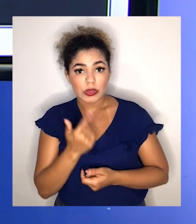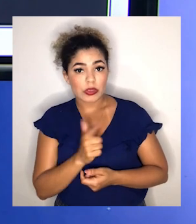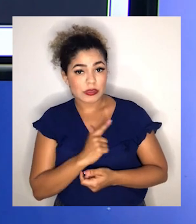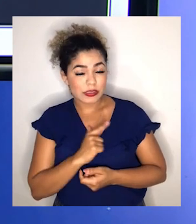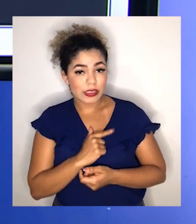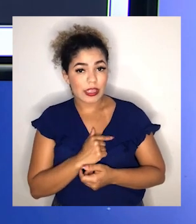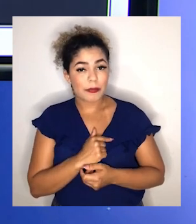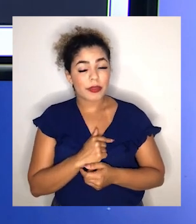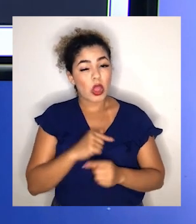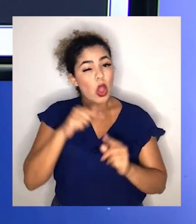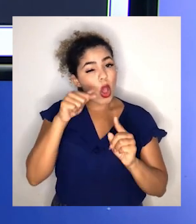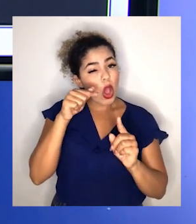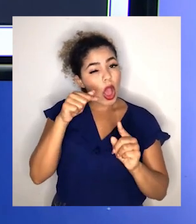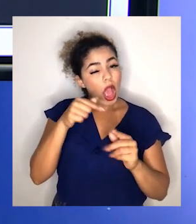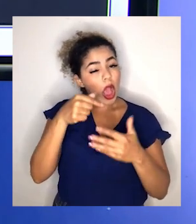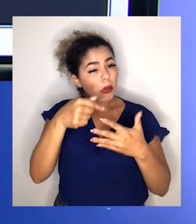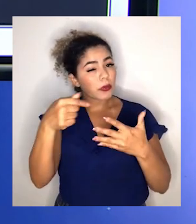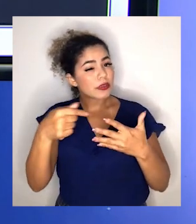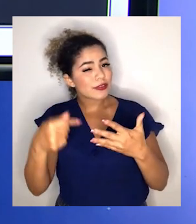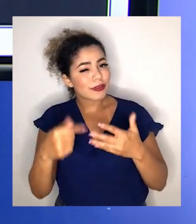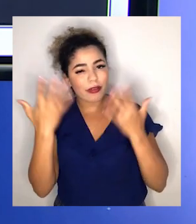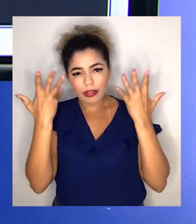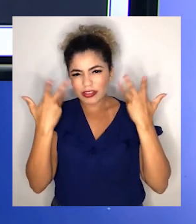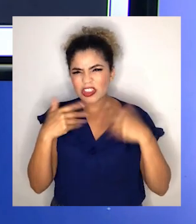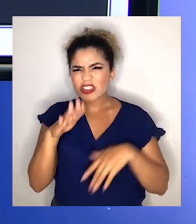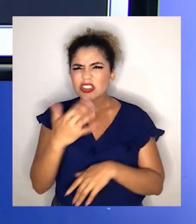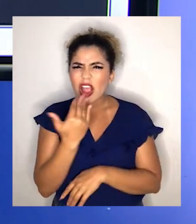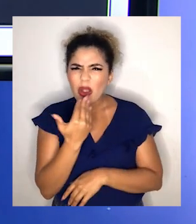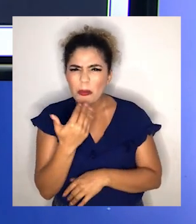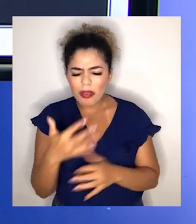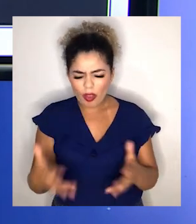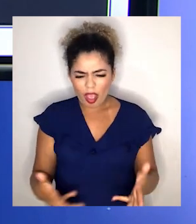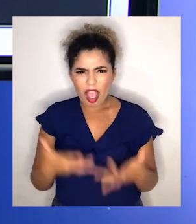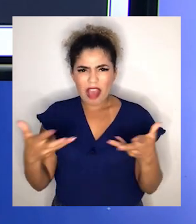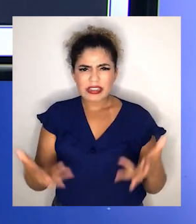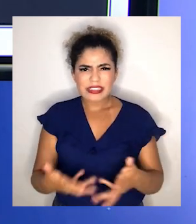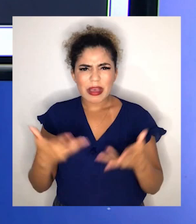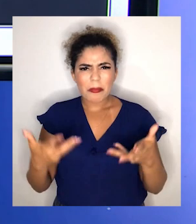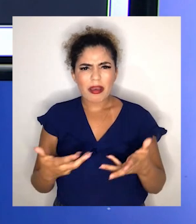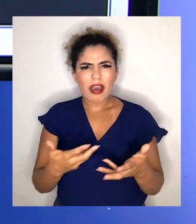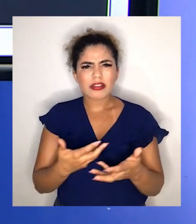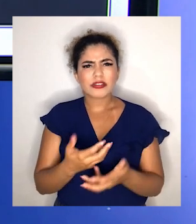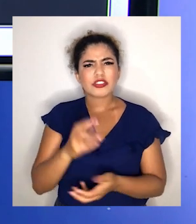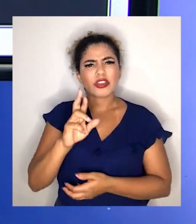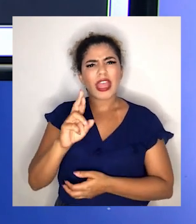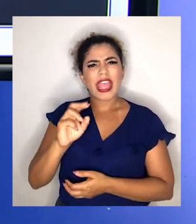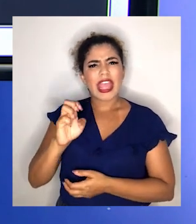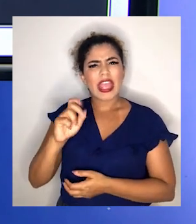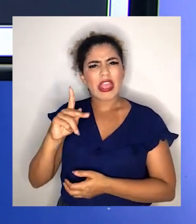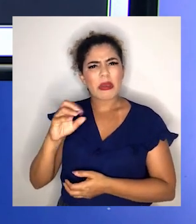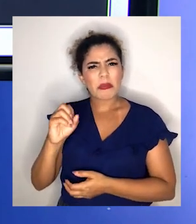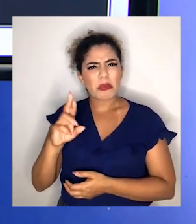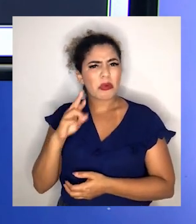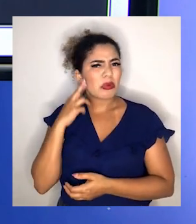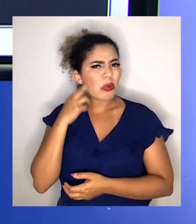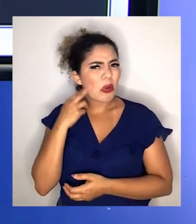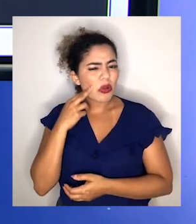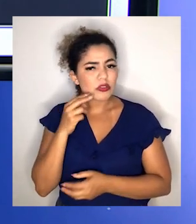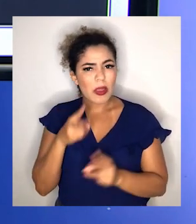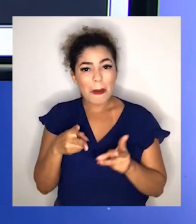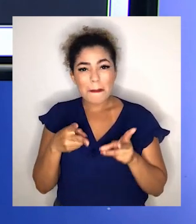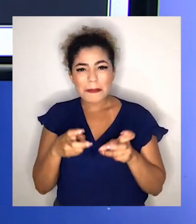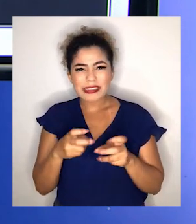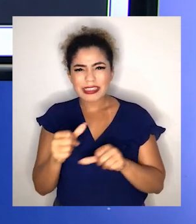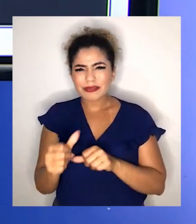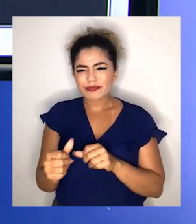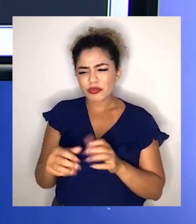Nós temos alguns indicadores naturais. Você já comeu alguma salada de repolho roxo? Percebeu que quando você mistura ali